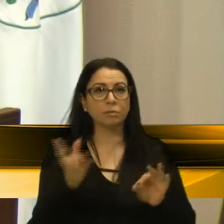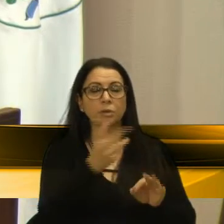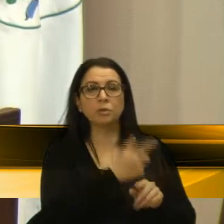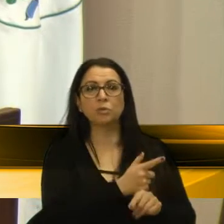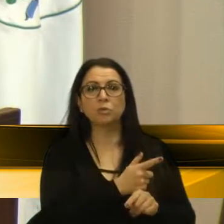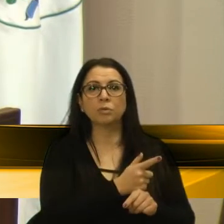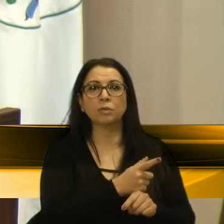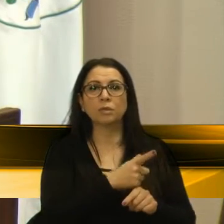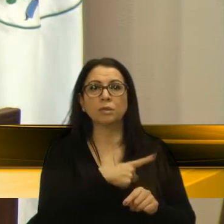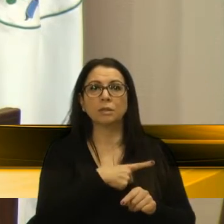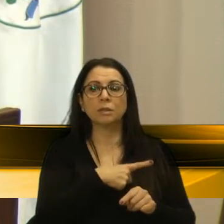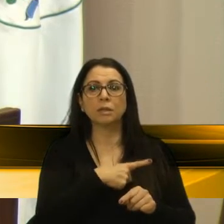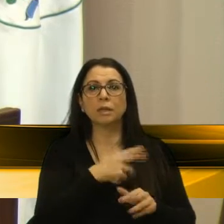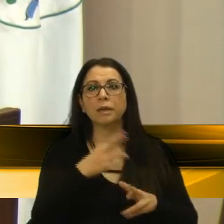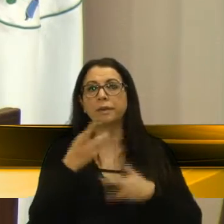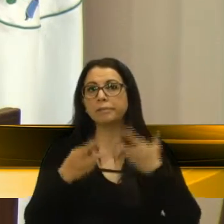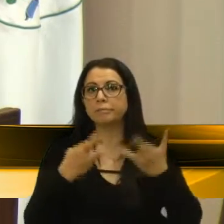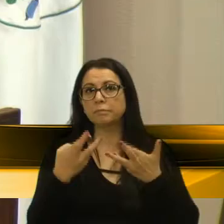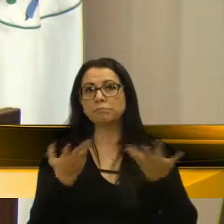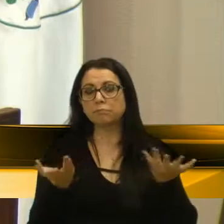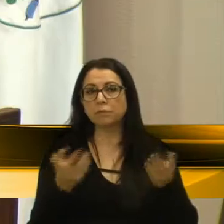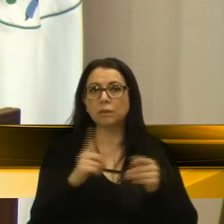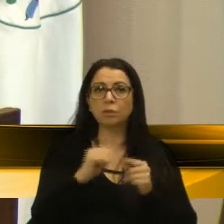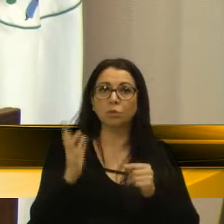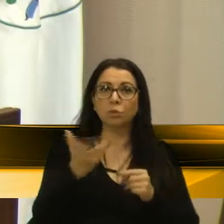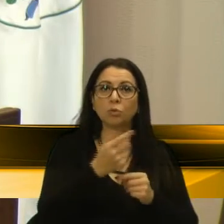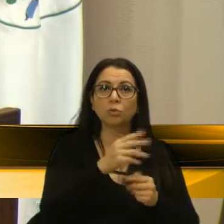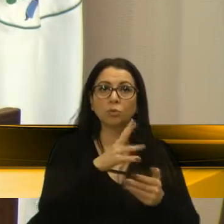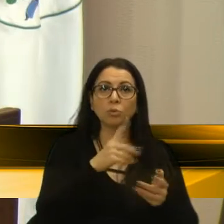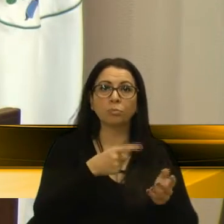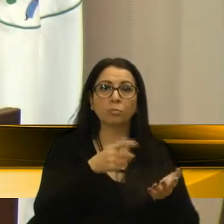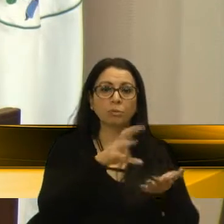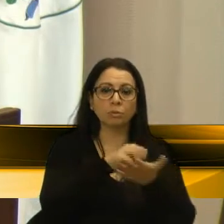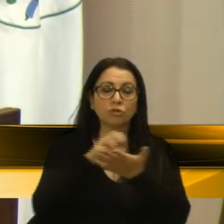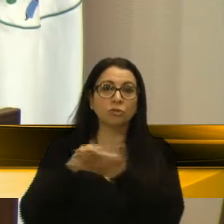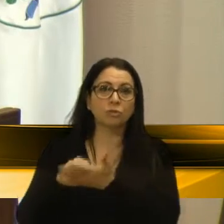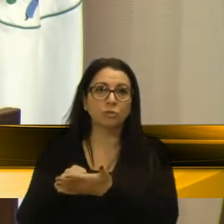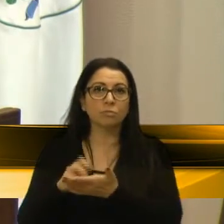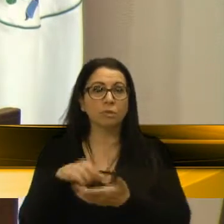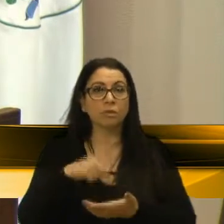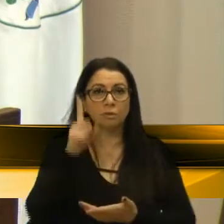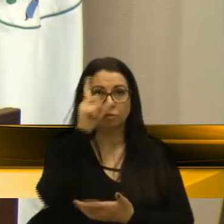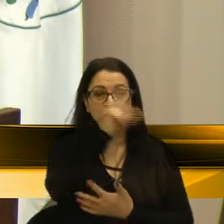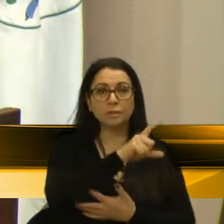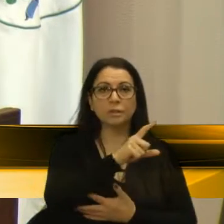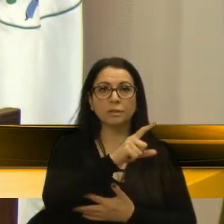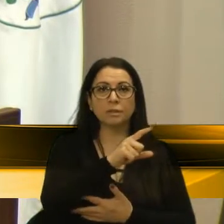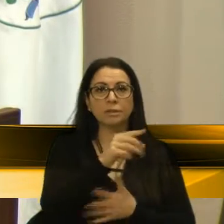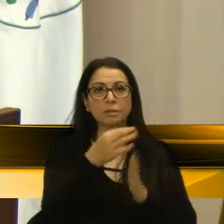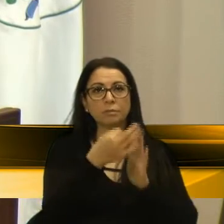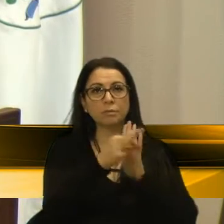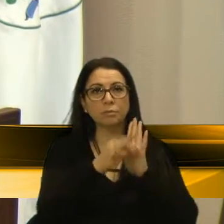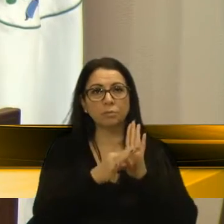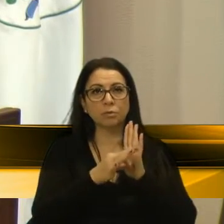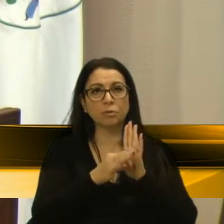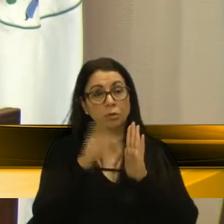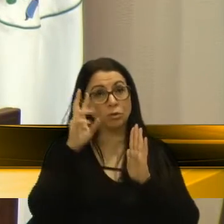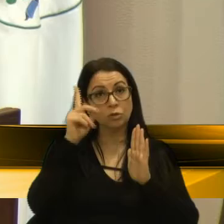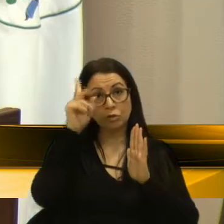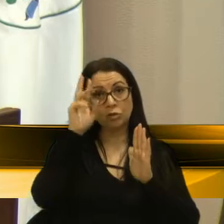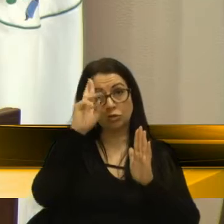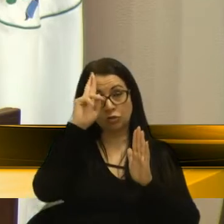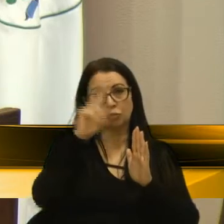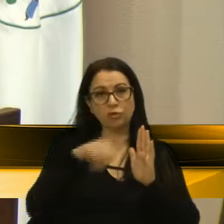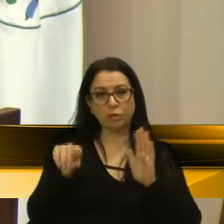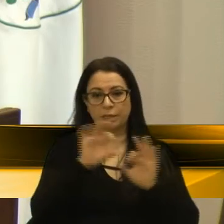eles têm recreacionista, eles têm toda uma agenda, né? Mas teve alguma dificuldade com o plano diretor do local, que não podia